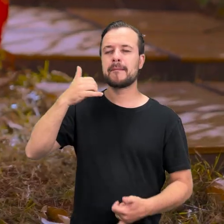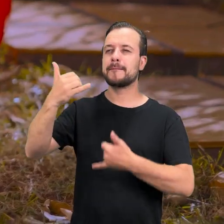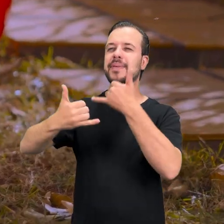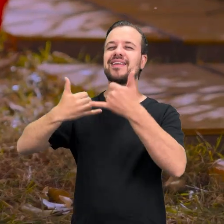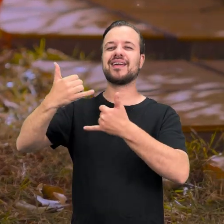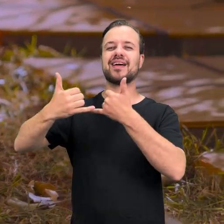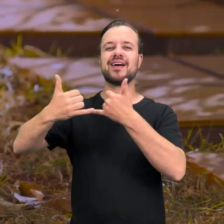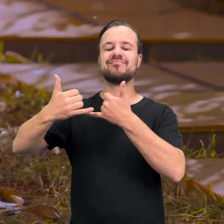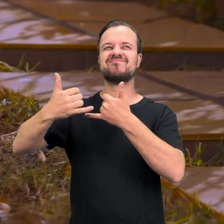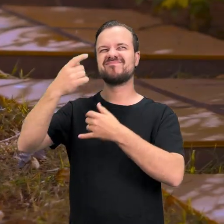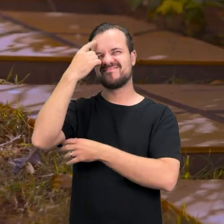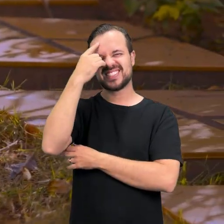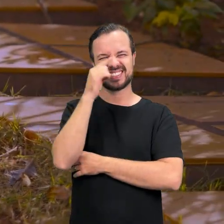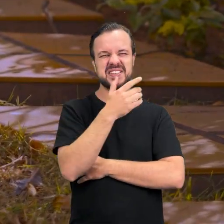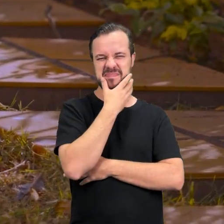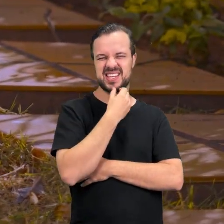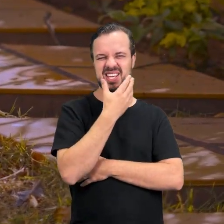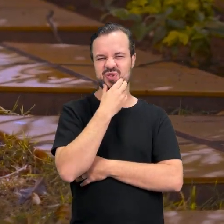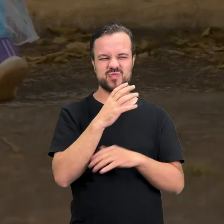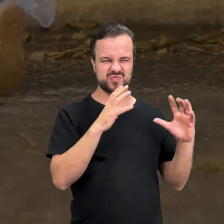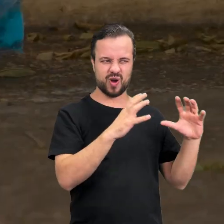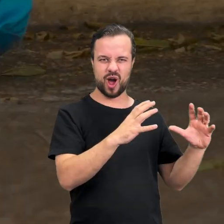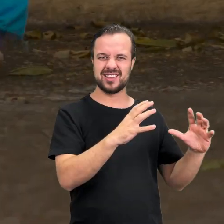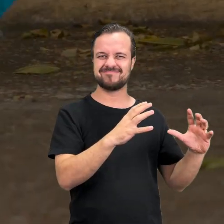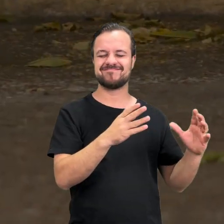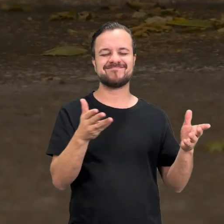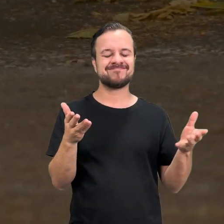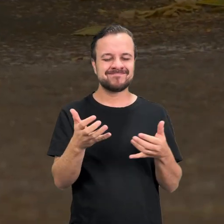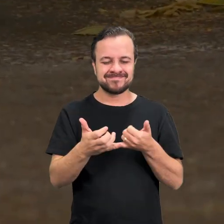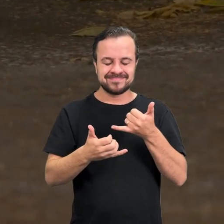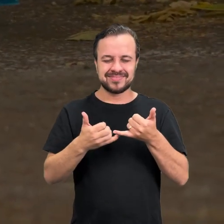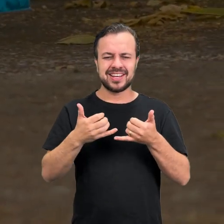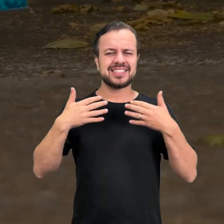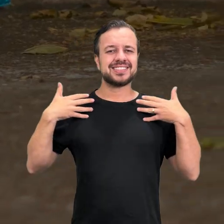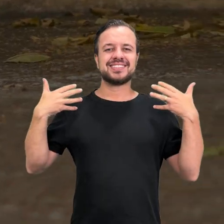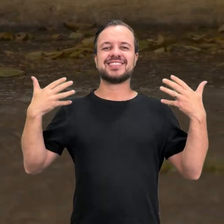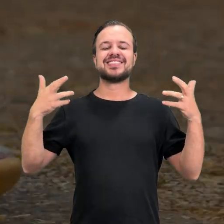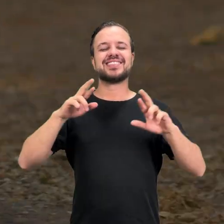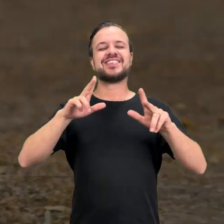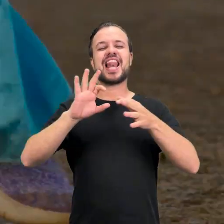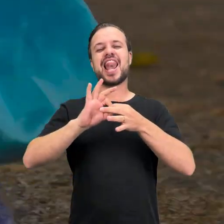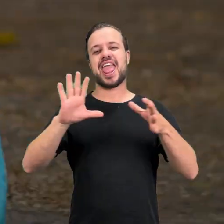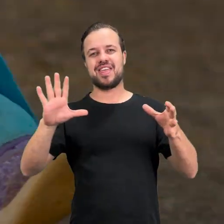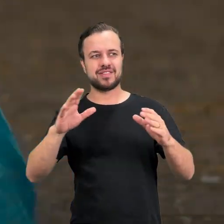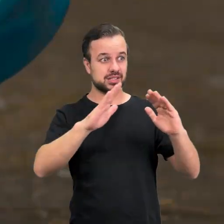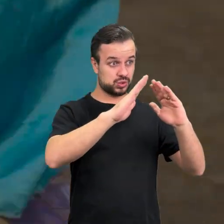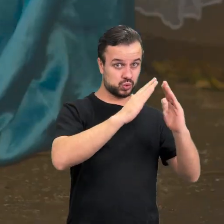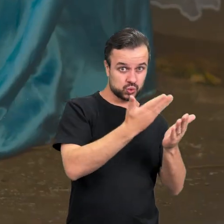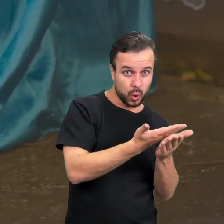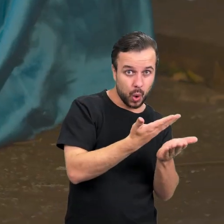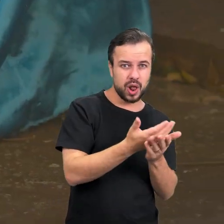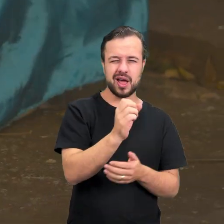dia disseram ser coisa de menino, a bola, e encontram agora mais espaço para jogar. Seja nas escolas,